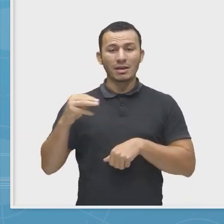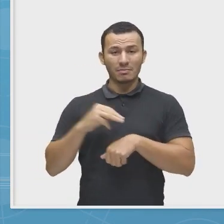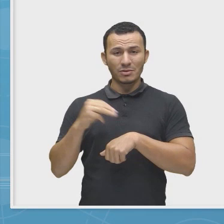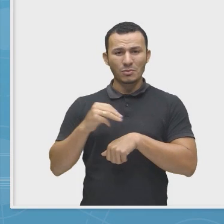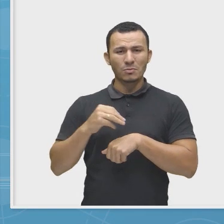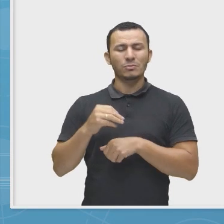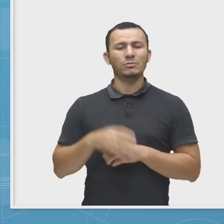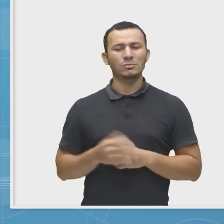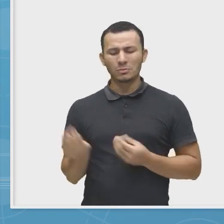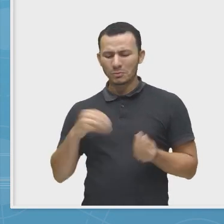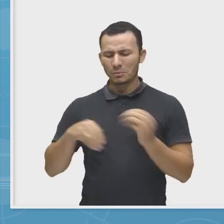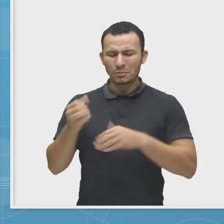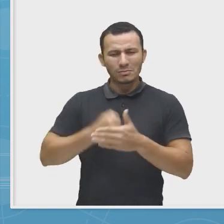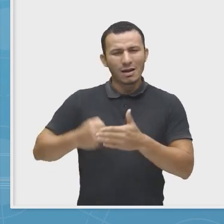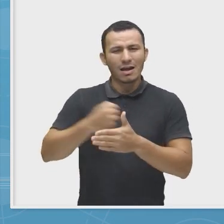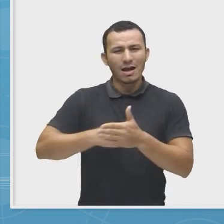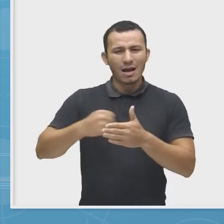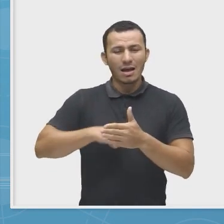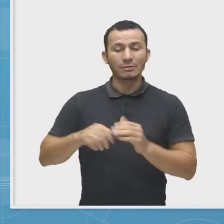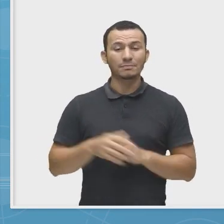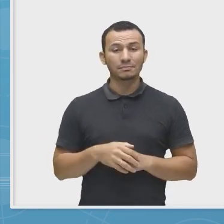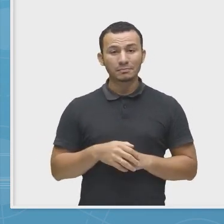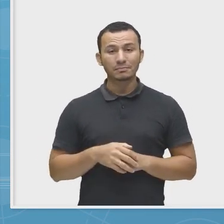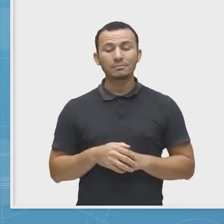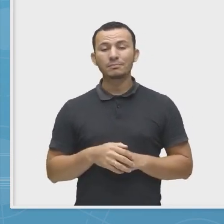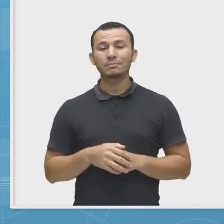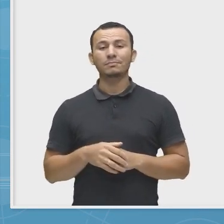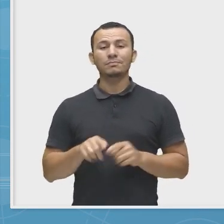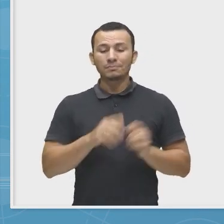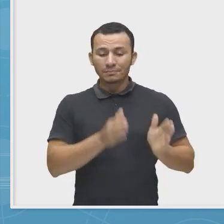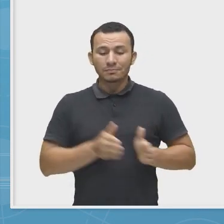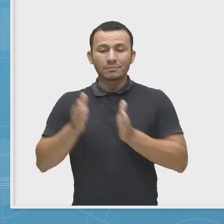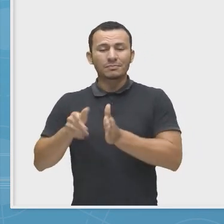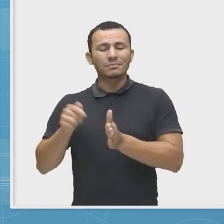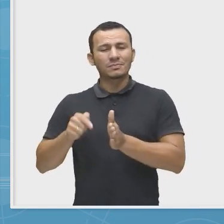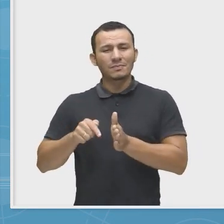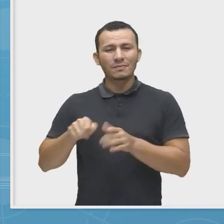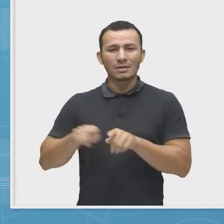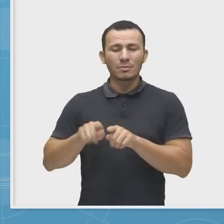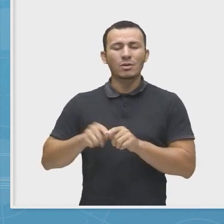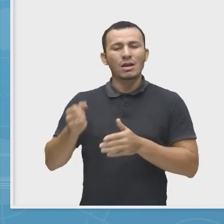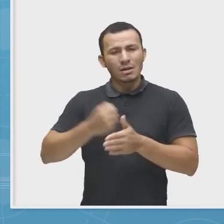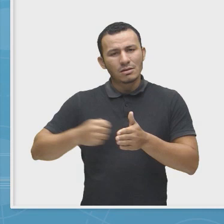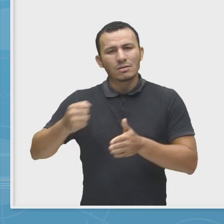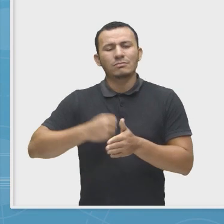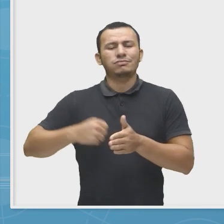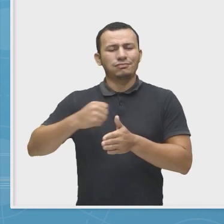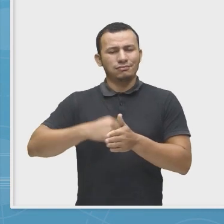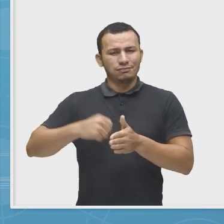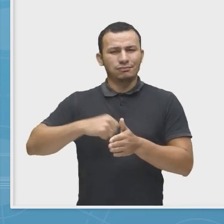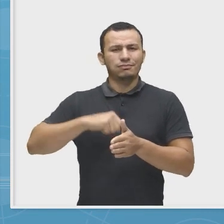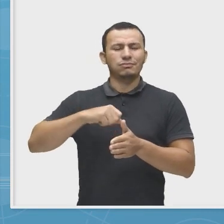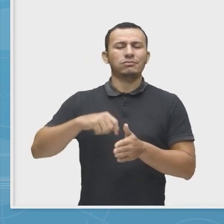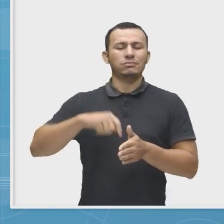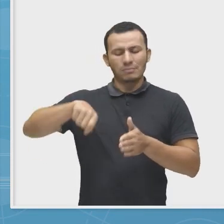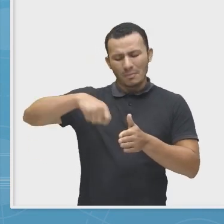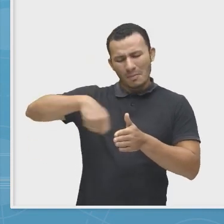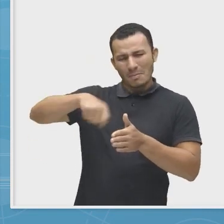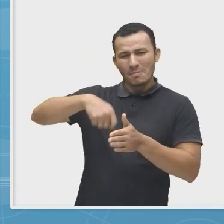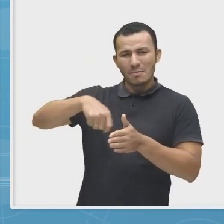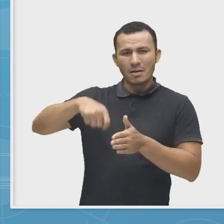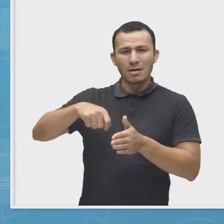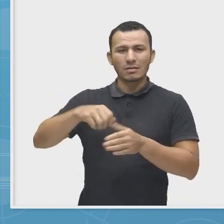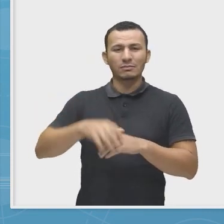vai ter mais um comando que é o quê? O primeiro passo, o que você deve fazer? Vai bater, né?